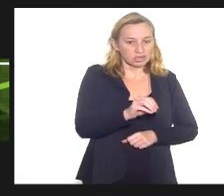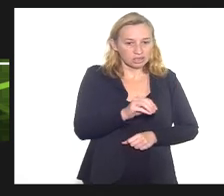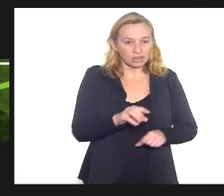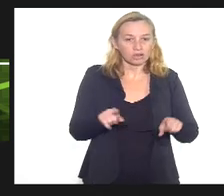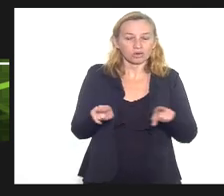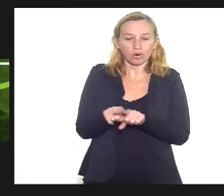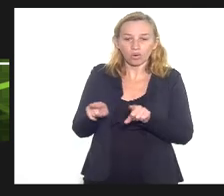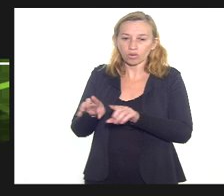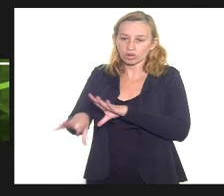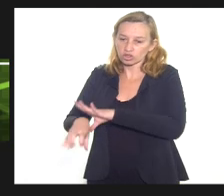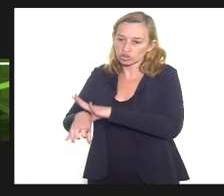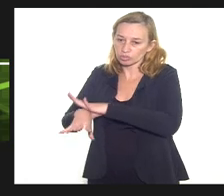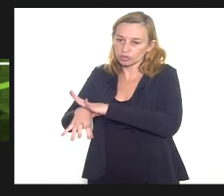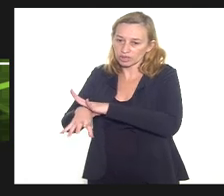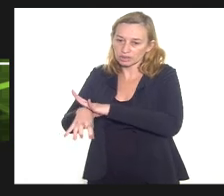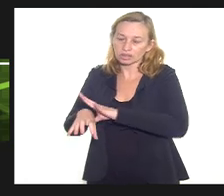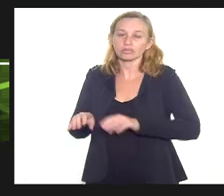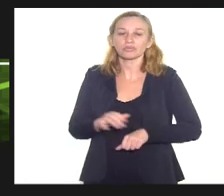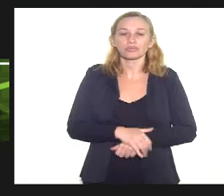de exploração,